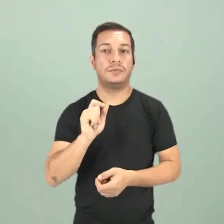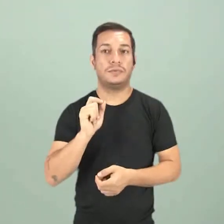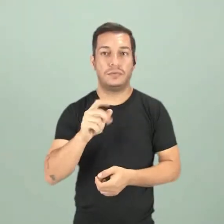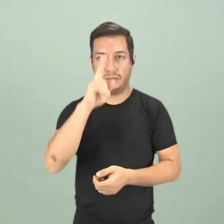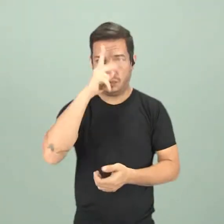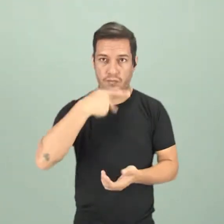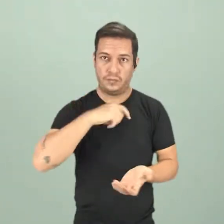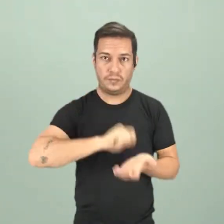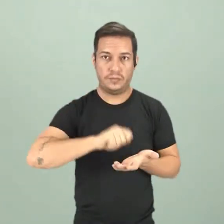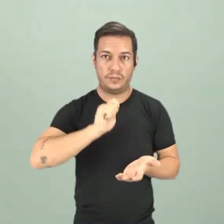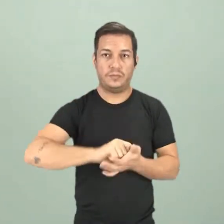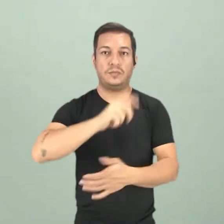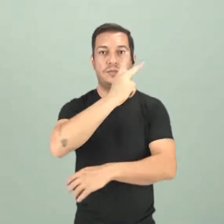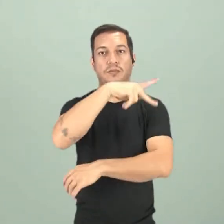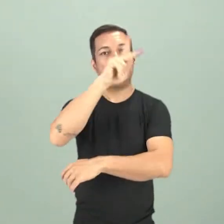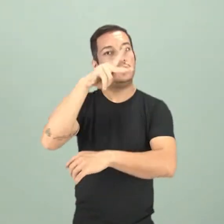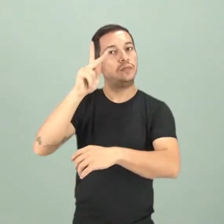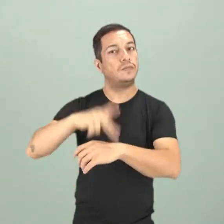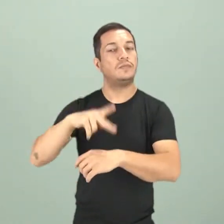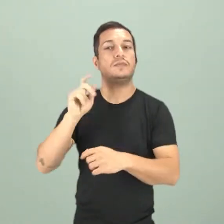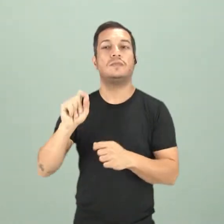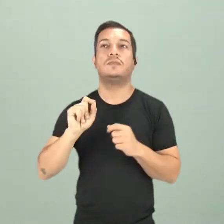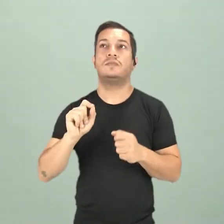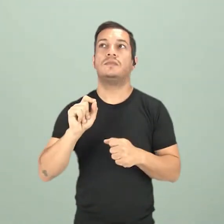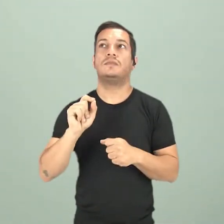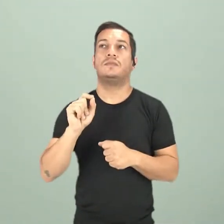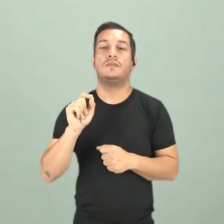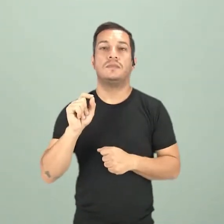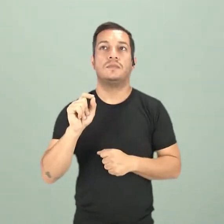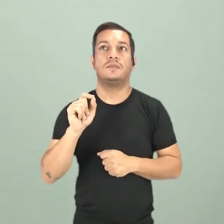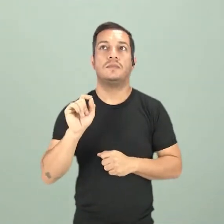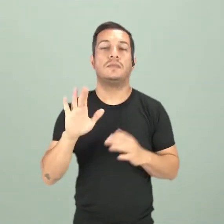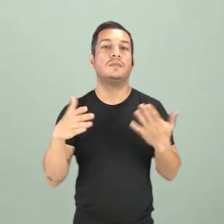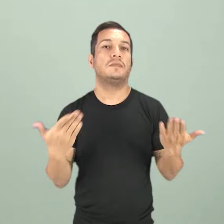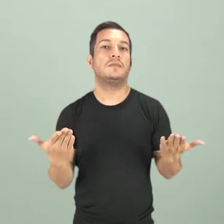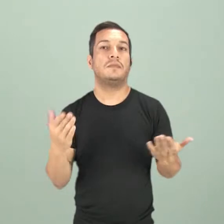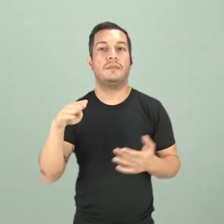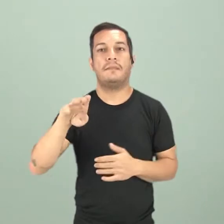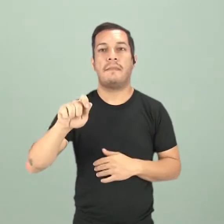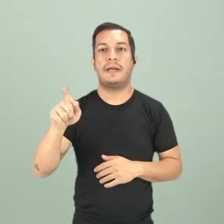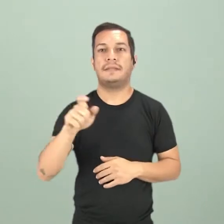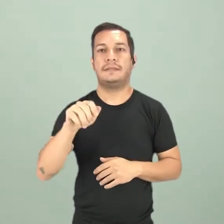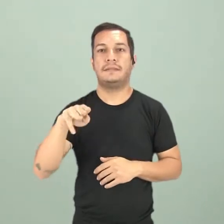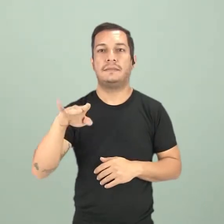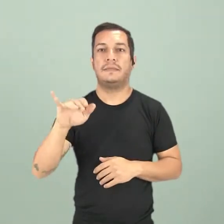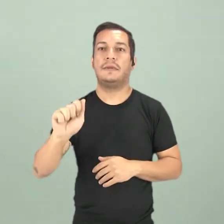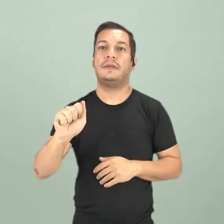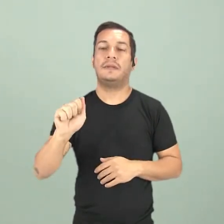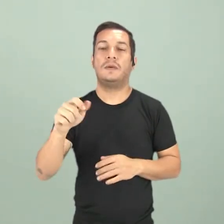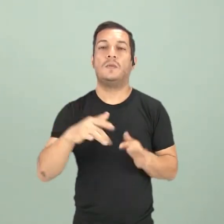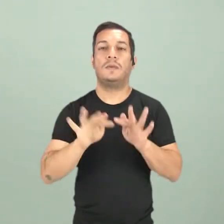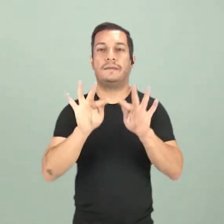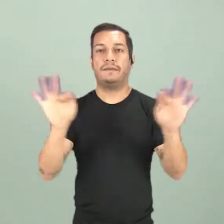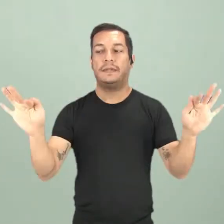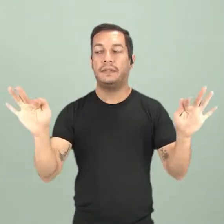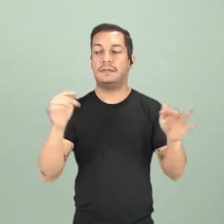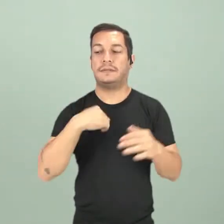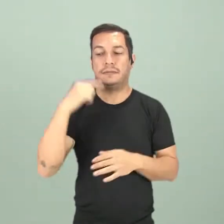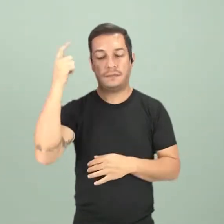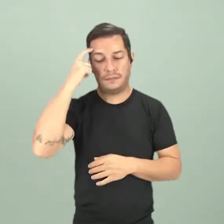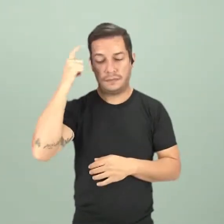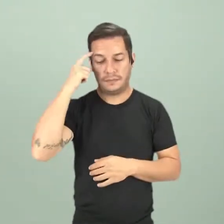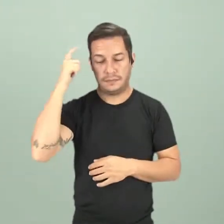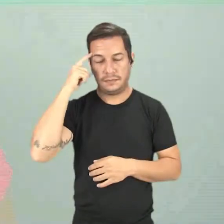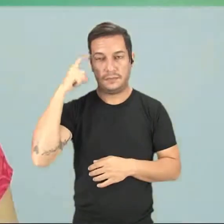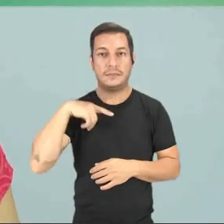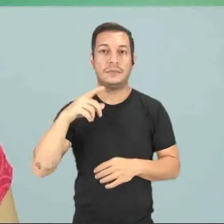autores parnasianos uma máxima. Qual era essa máxima? Ou seja, uma frase, um pensamento